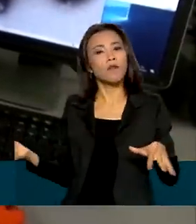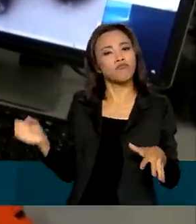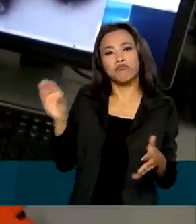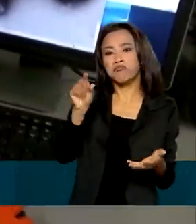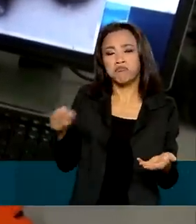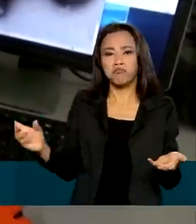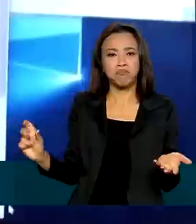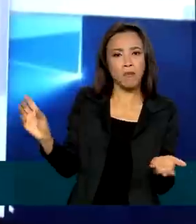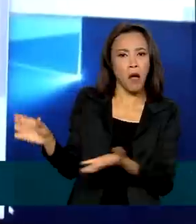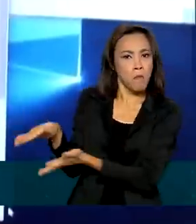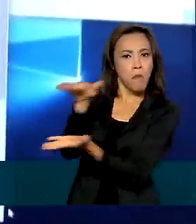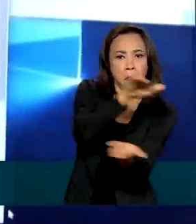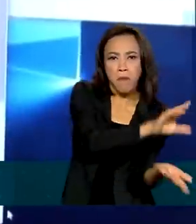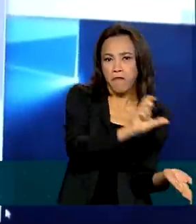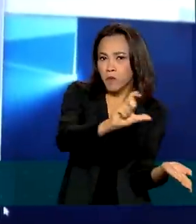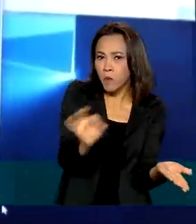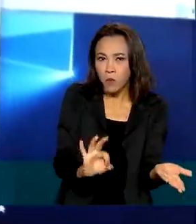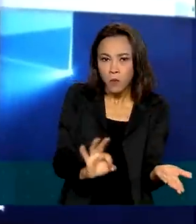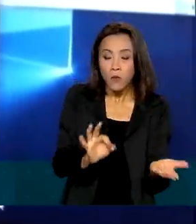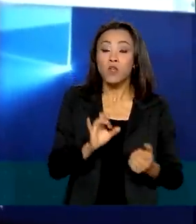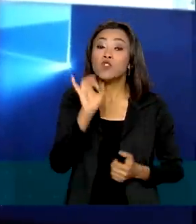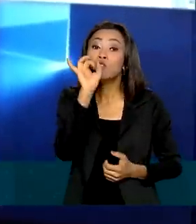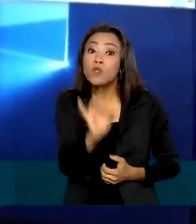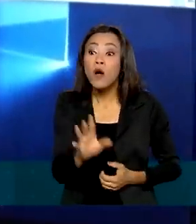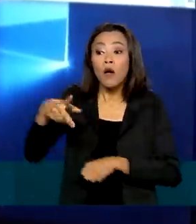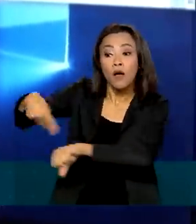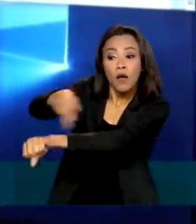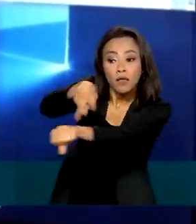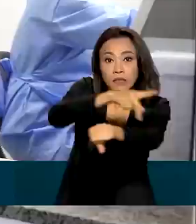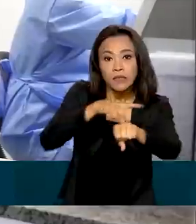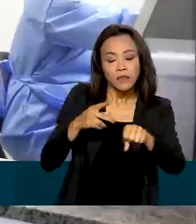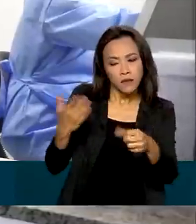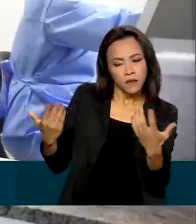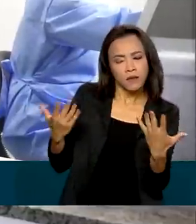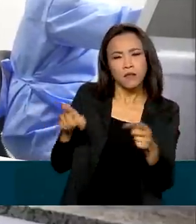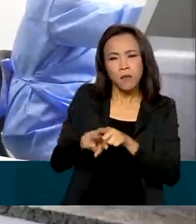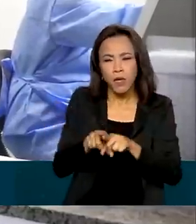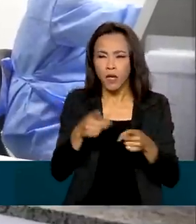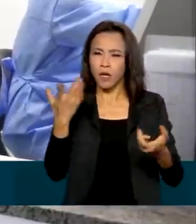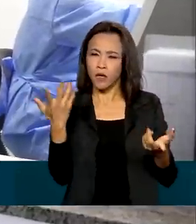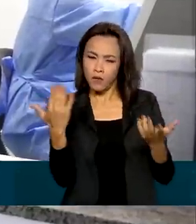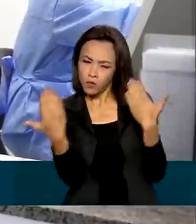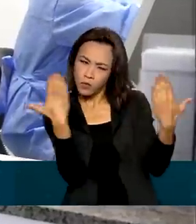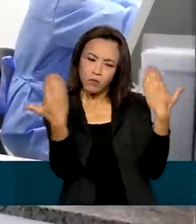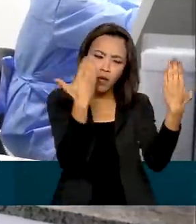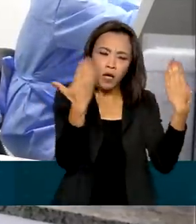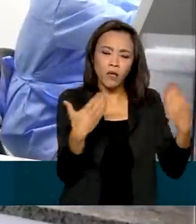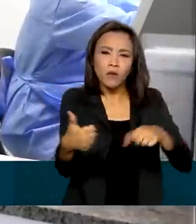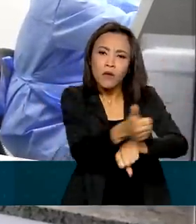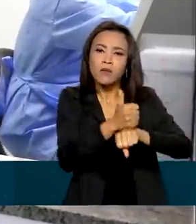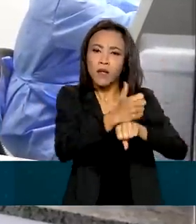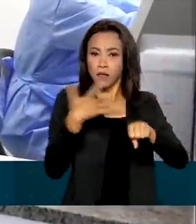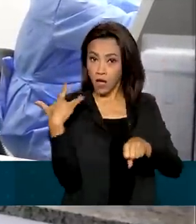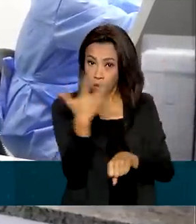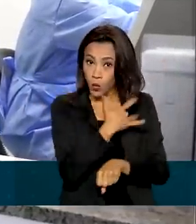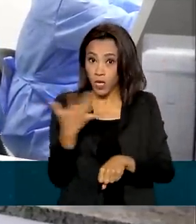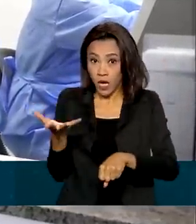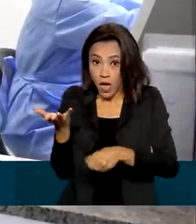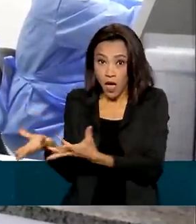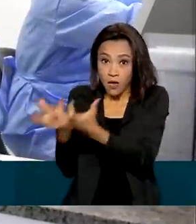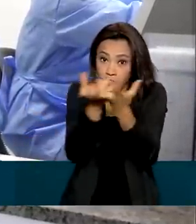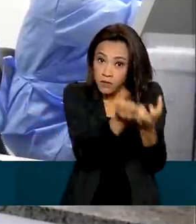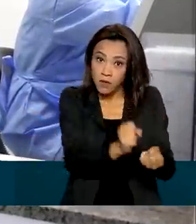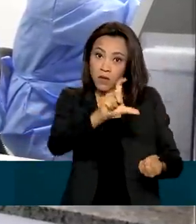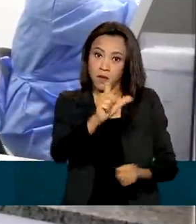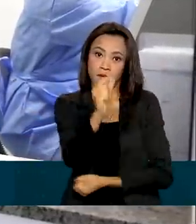que somente os casos os contatos com casos suspeitos e profissionais da Saúde receberão essa dose último balanço divulgado